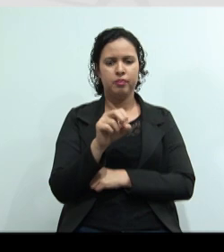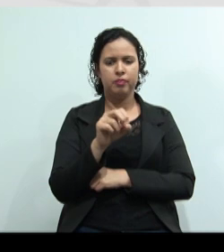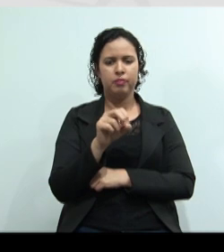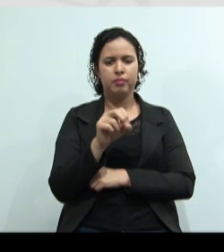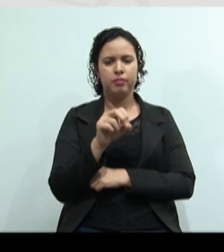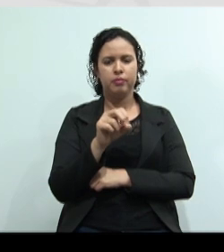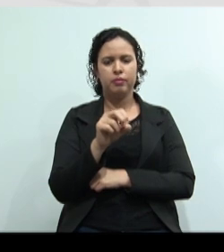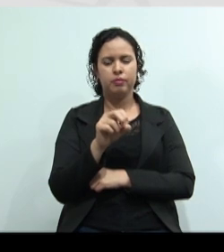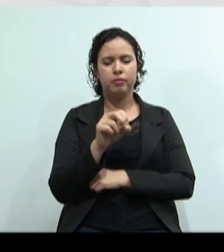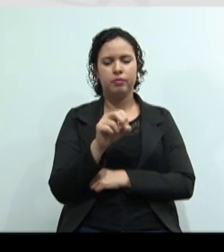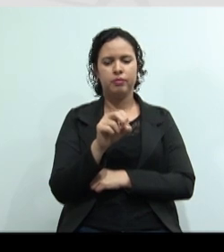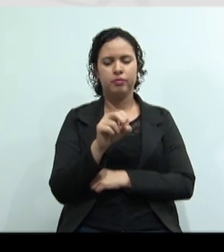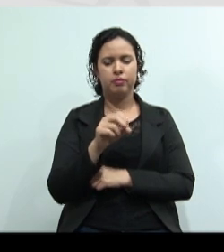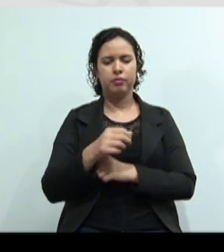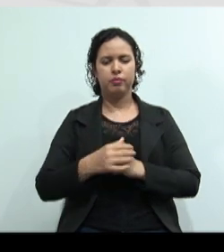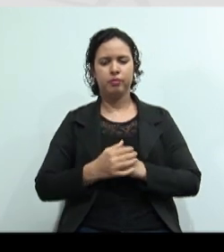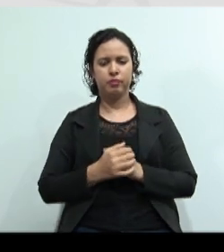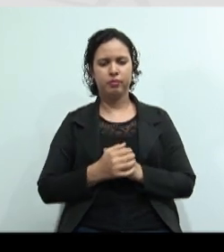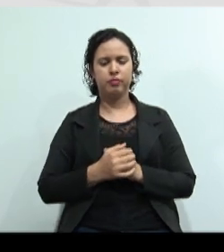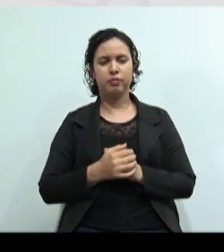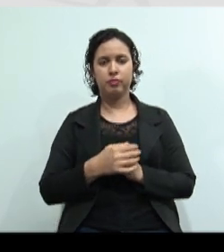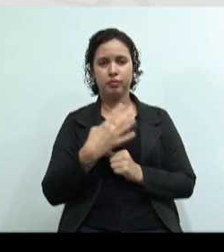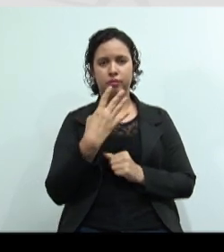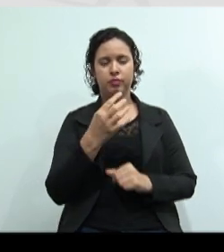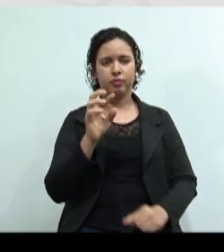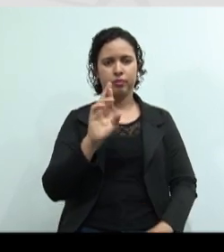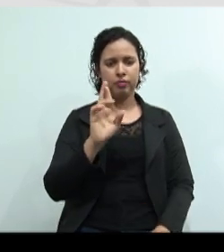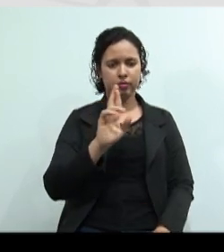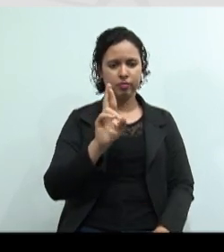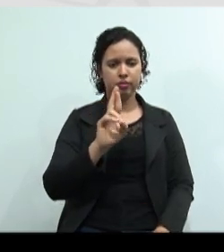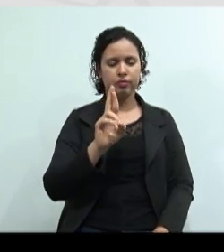pudins a R$ 4,00.